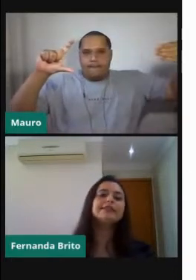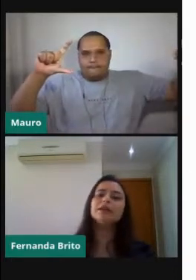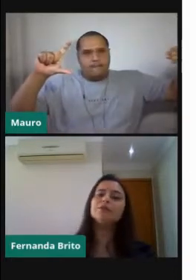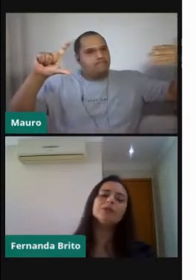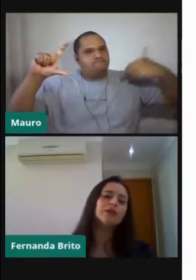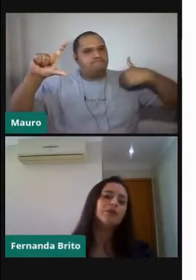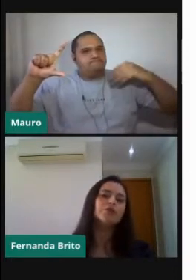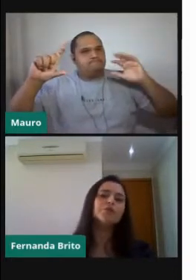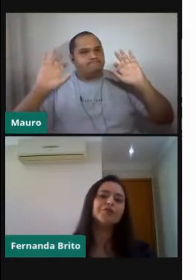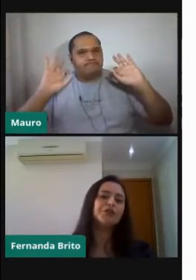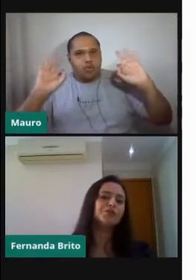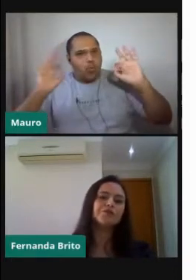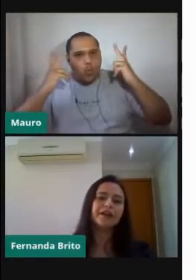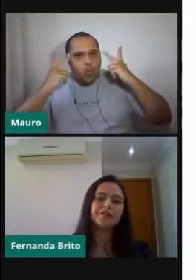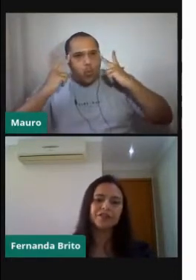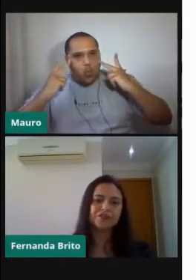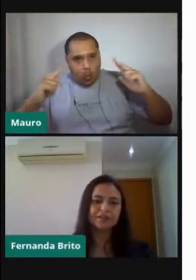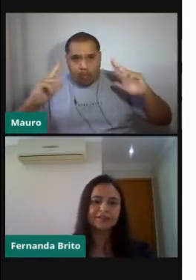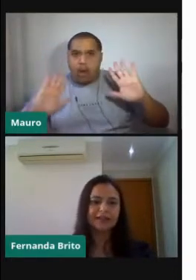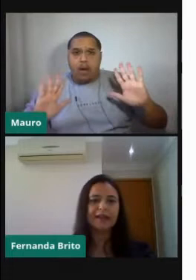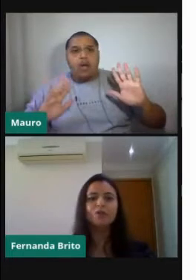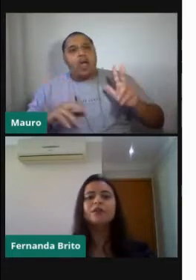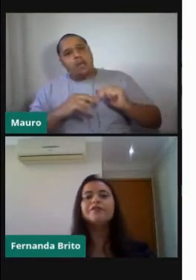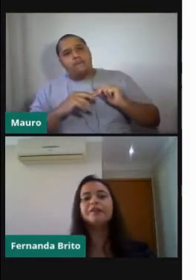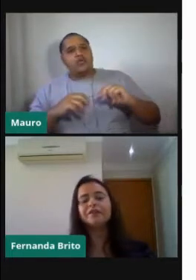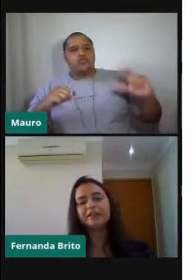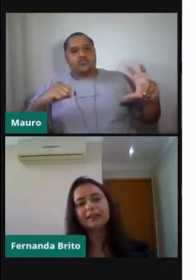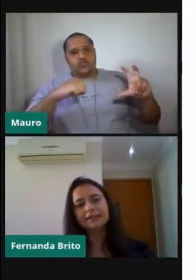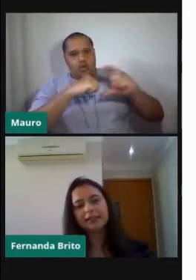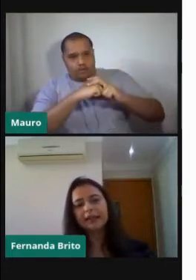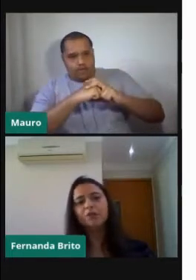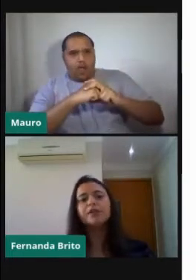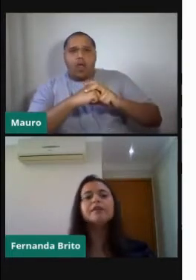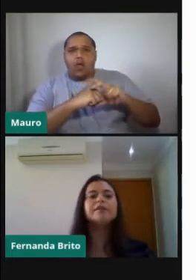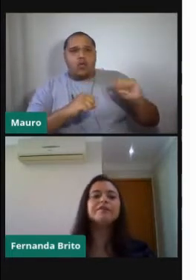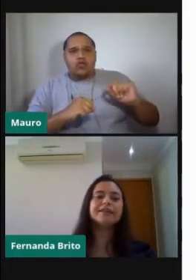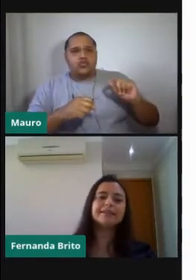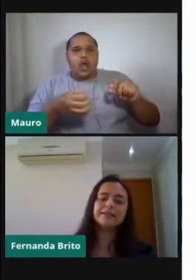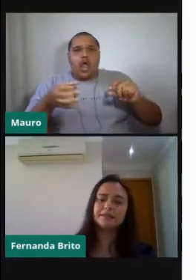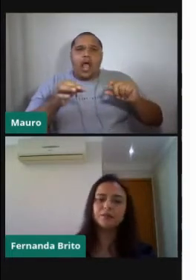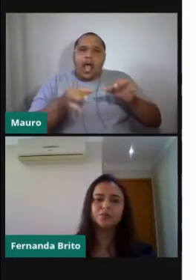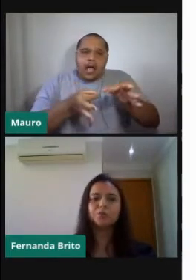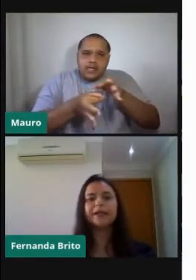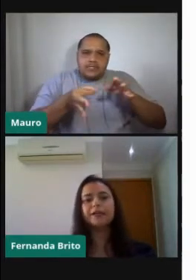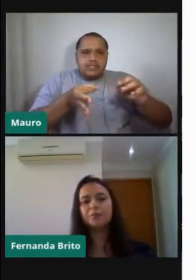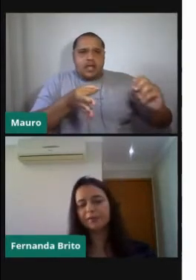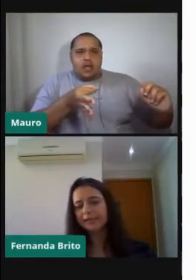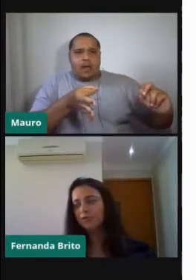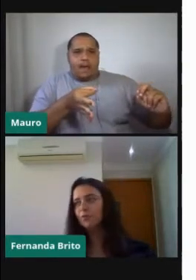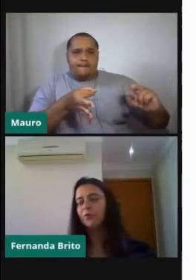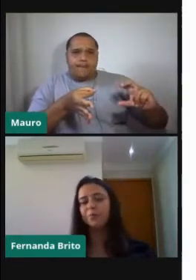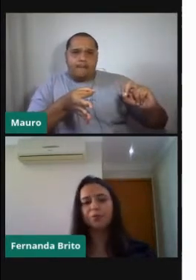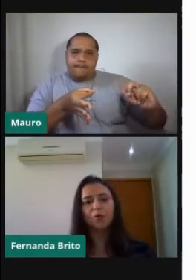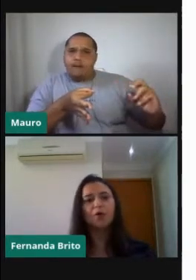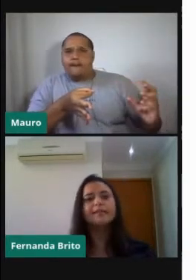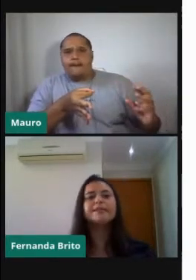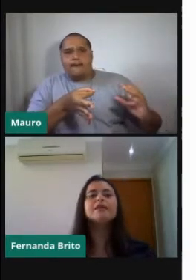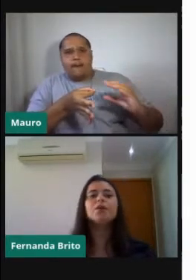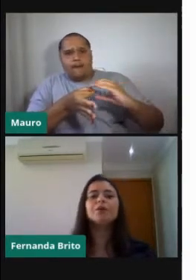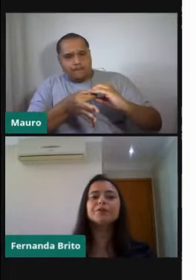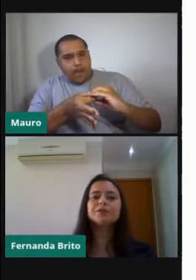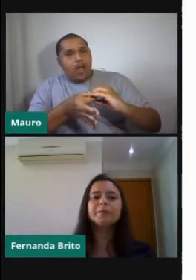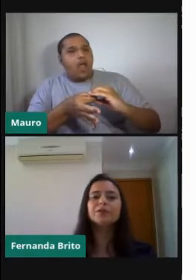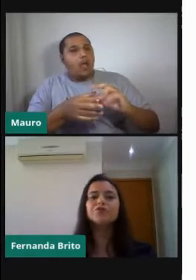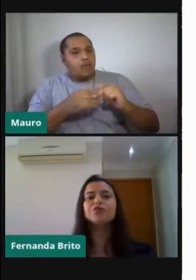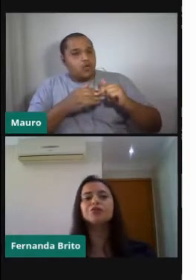né, então, o vírus vai invadir a célula, vai infectar a célula, vai ser, então, disparado o processo de